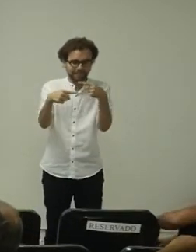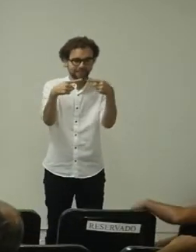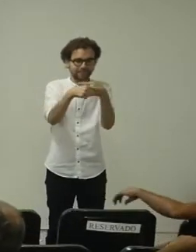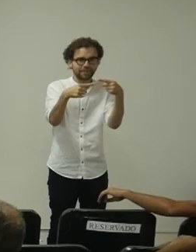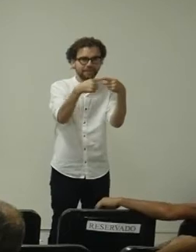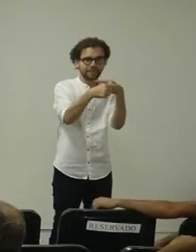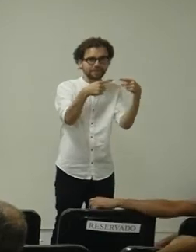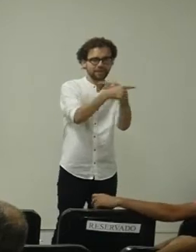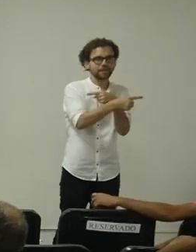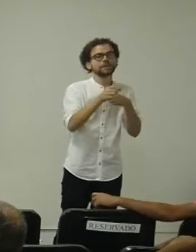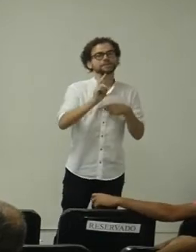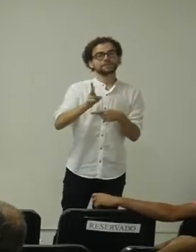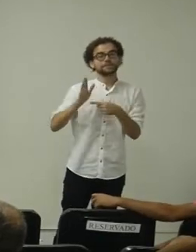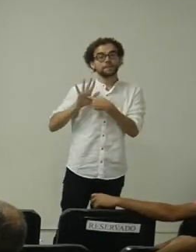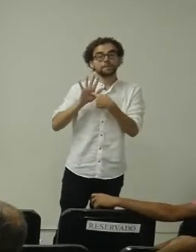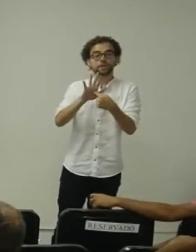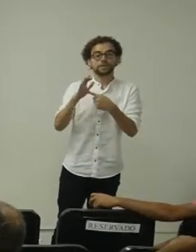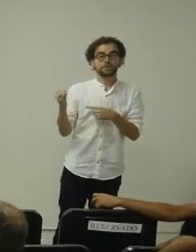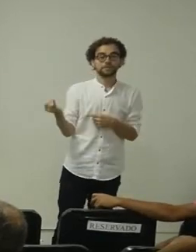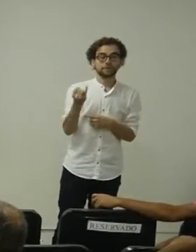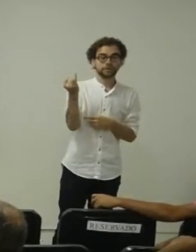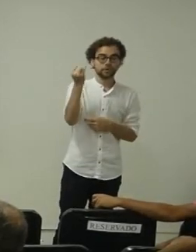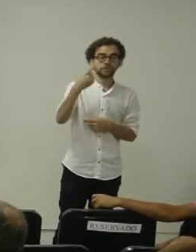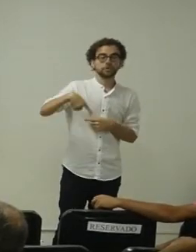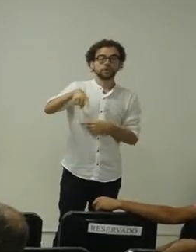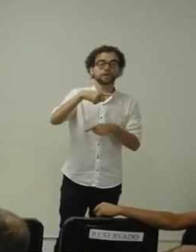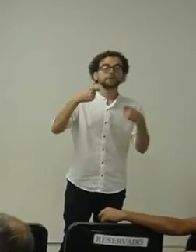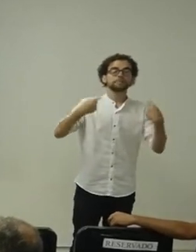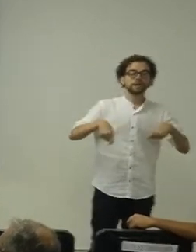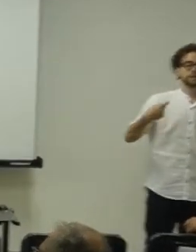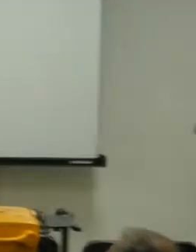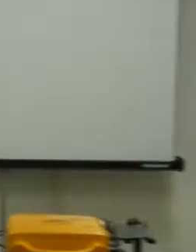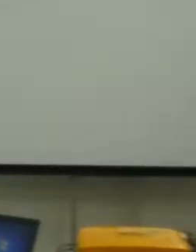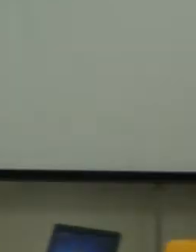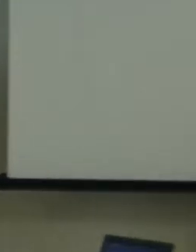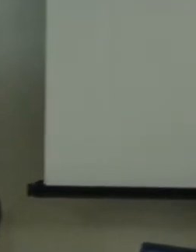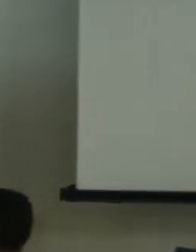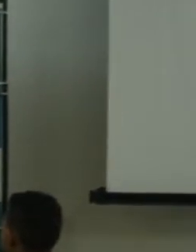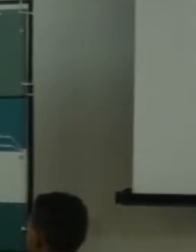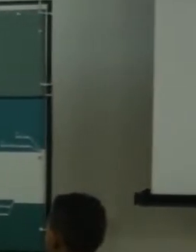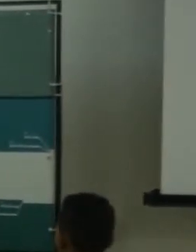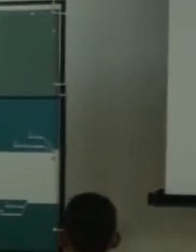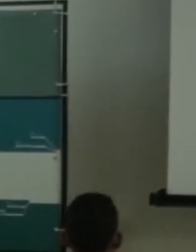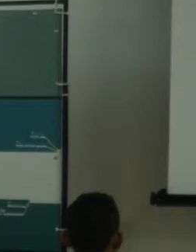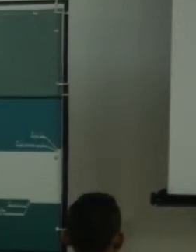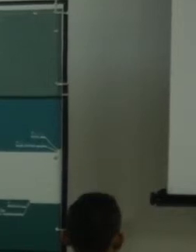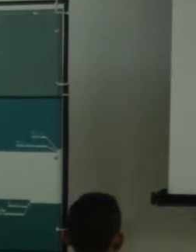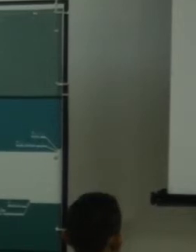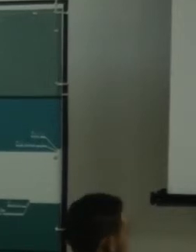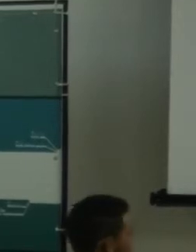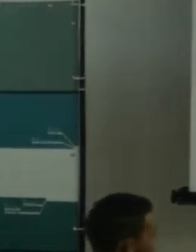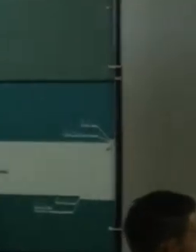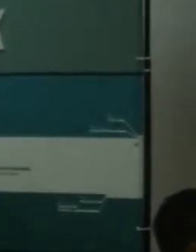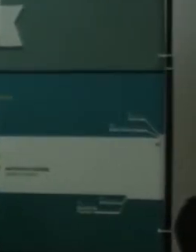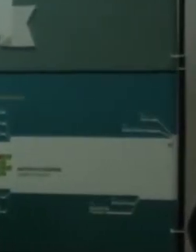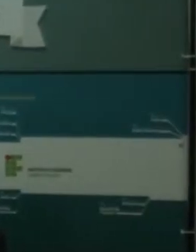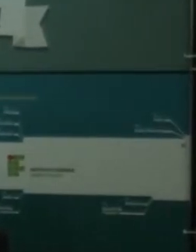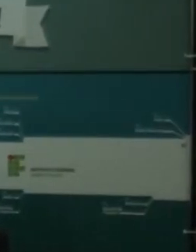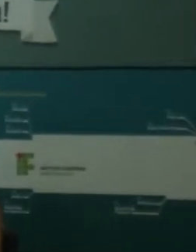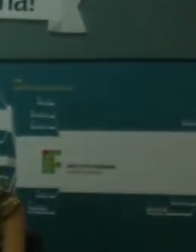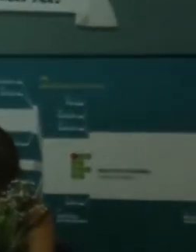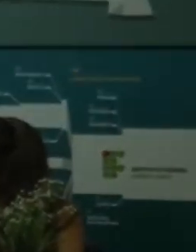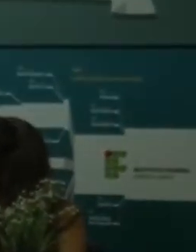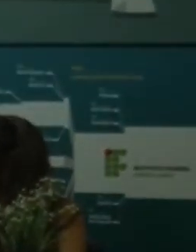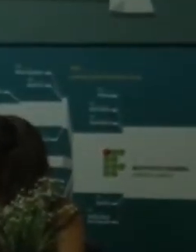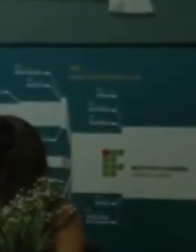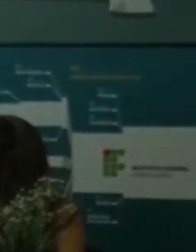e sempre destacando a importância de a gente criar mecanismos de proteção, né, que acho que é o que a Márcia coloca, né, de não nos